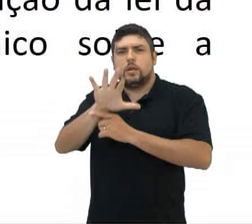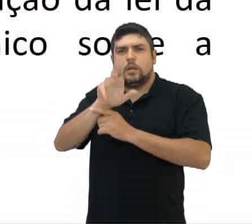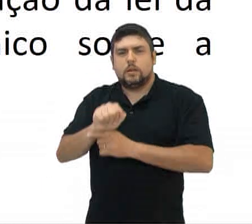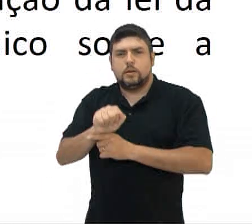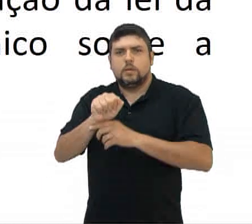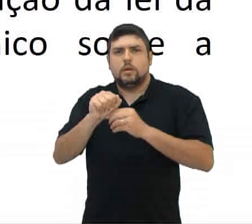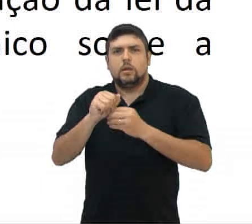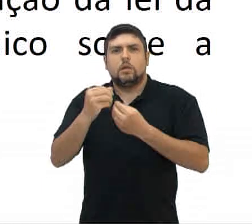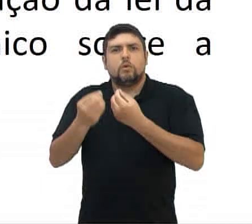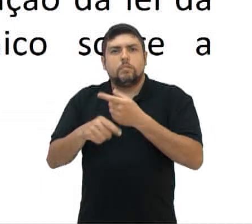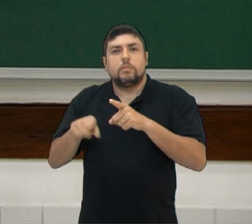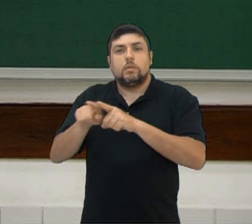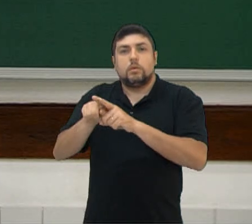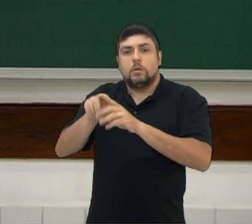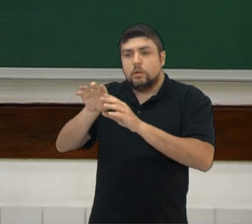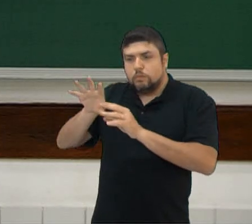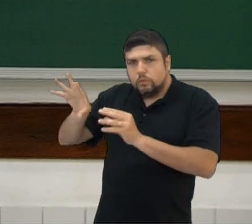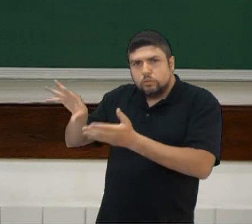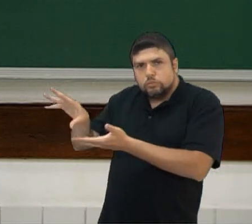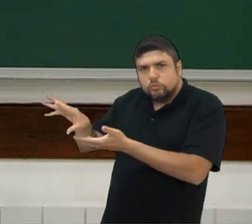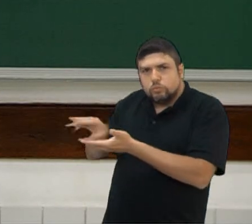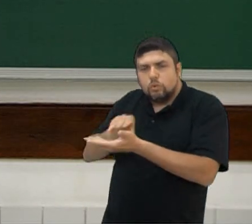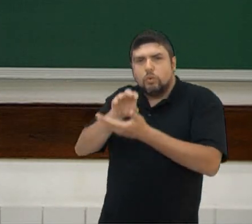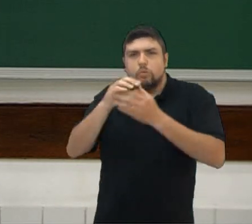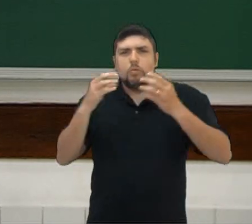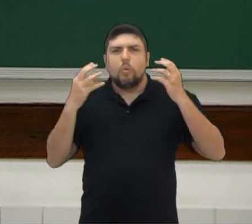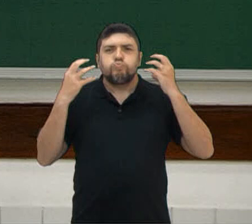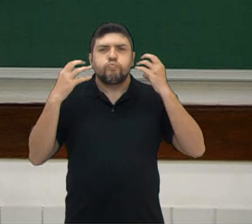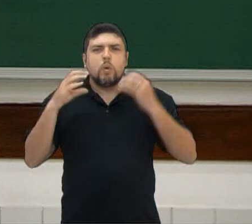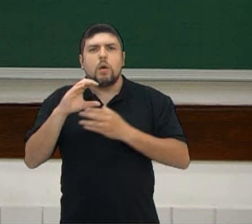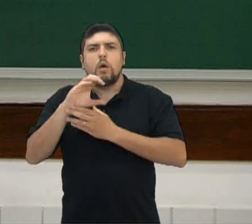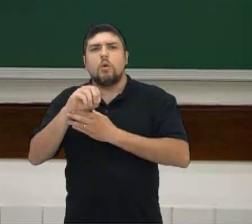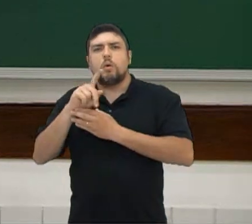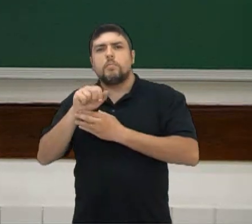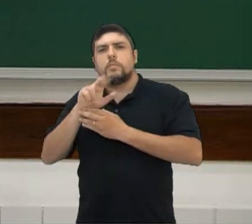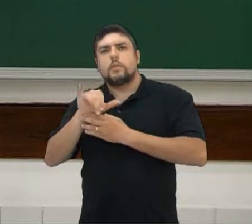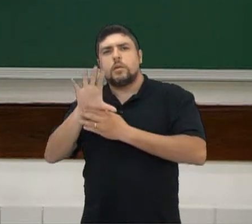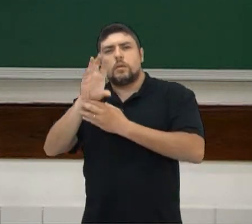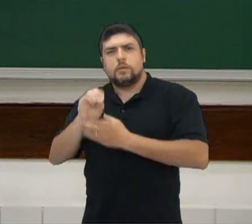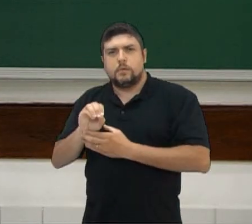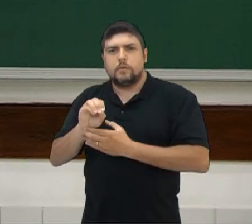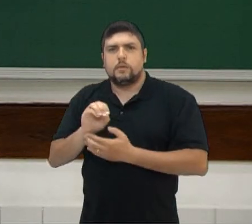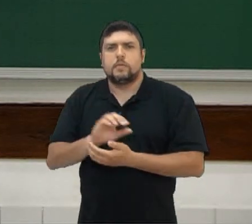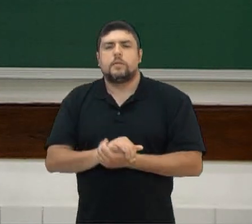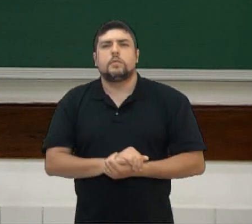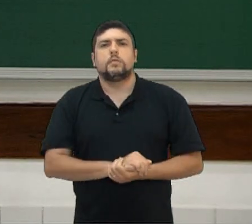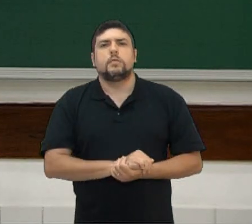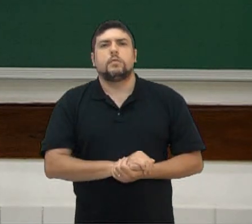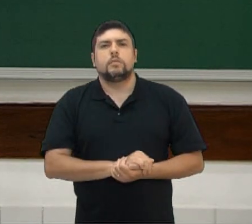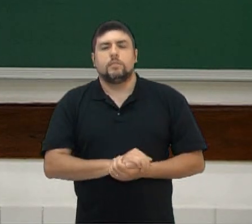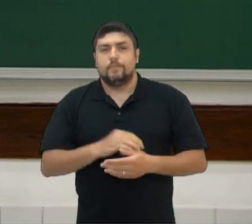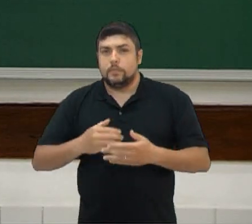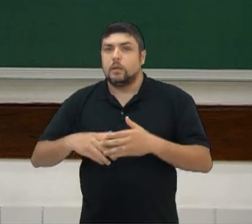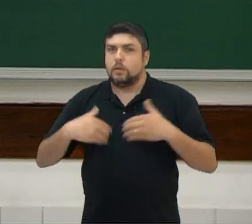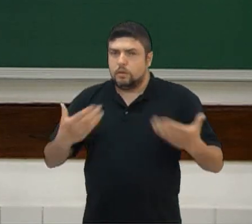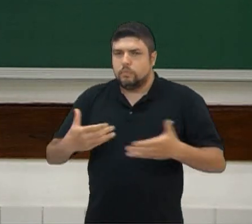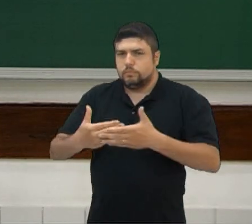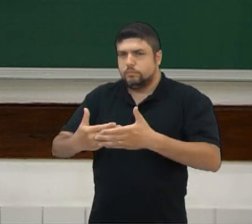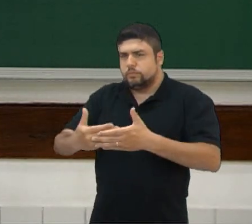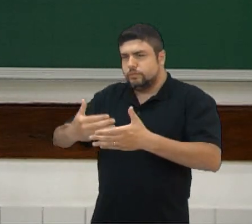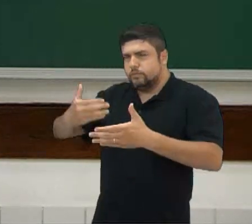terrestre. Então, retomando aqui, vocês lembram lá que antes desse período as pessoas acreditavam